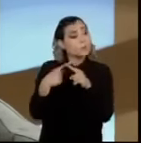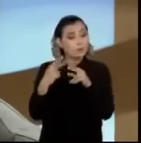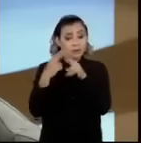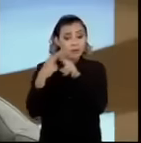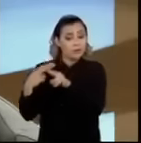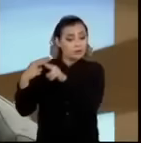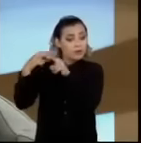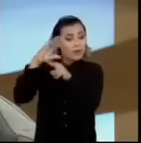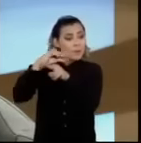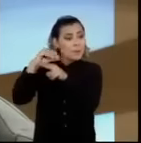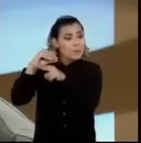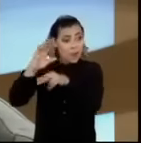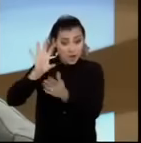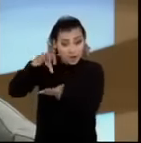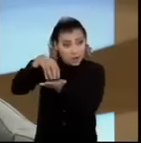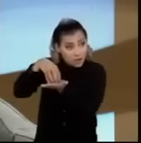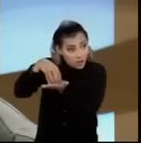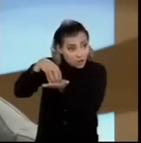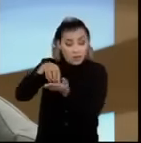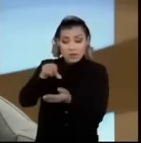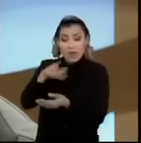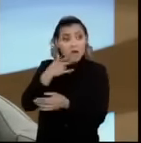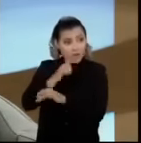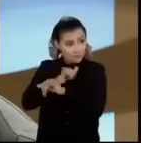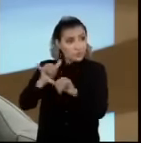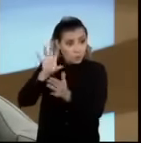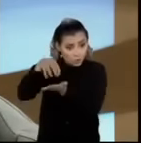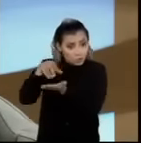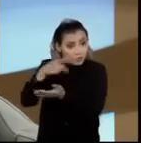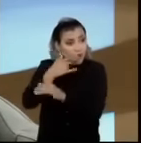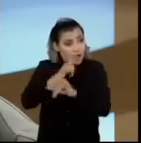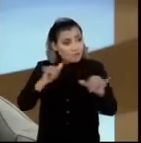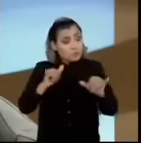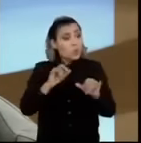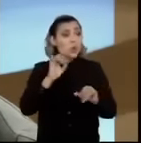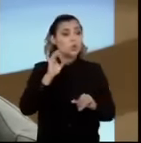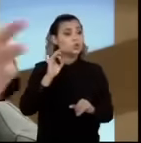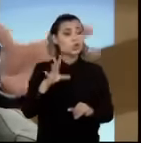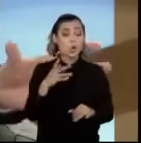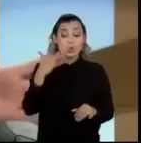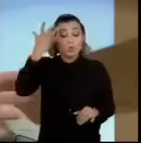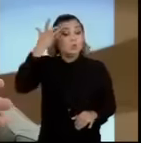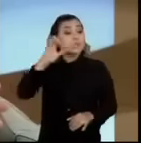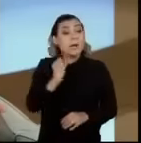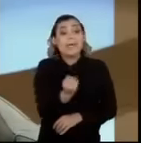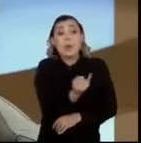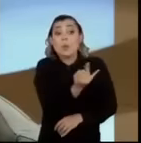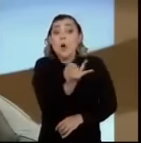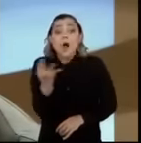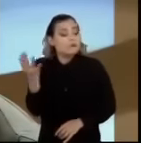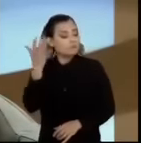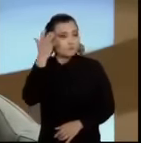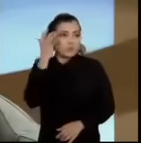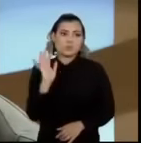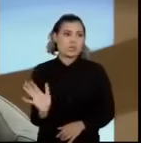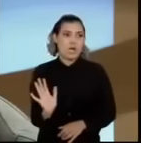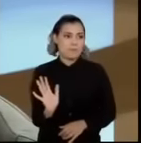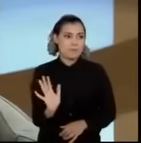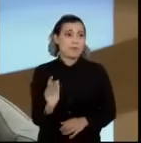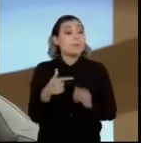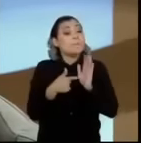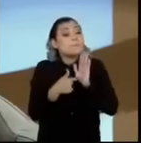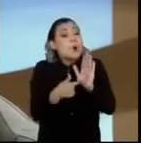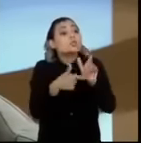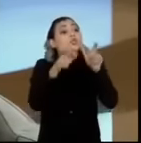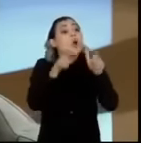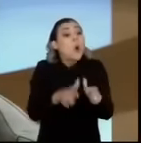diz que o sistema de alertas de desmatamento não se presta a mensurar, do ponto de vista de volume, ele indica onde